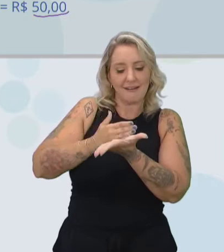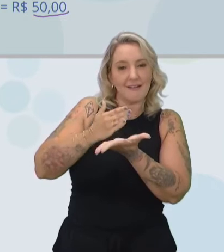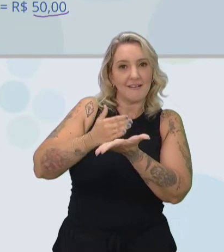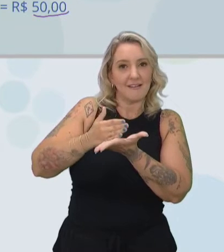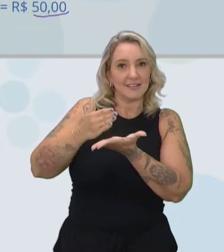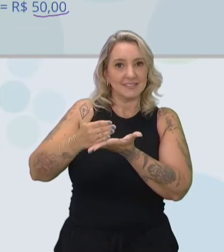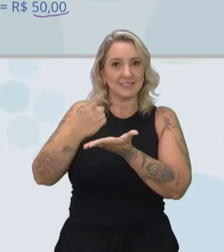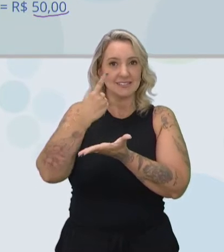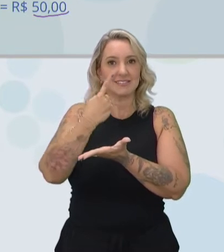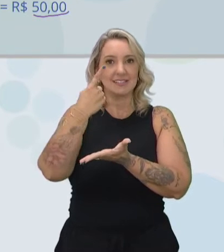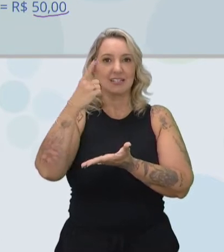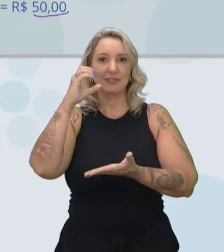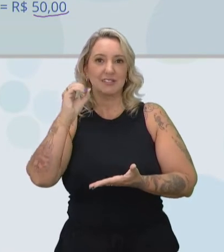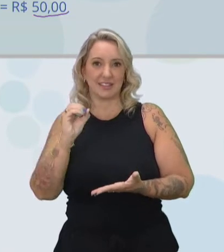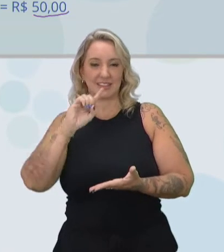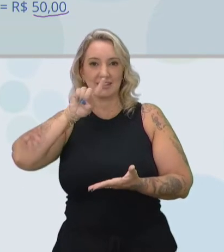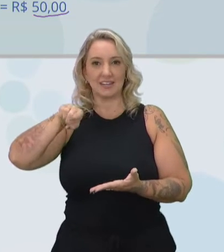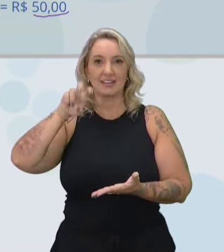de